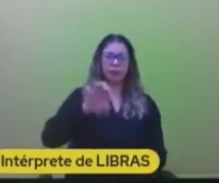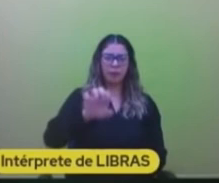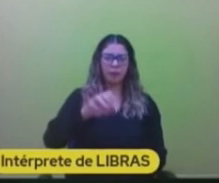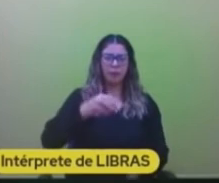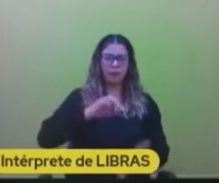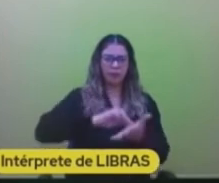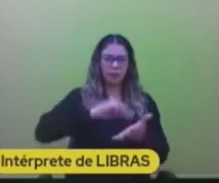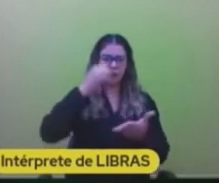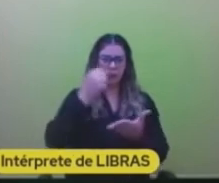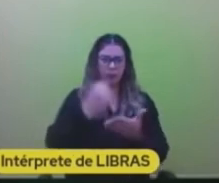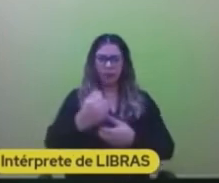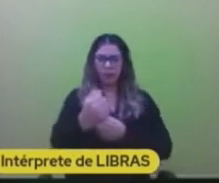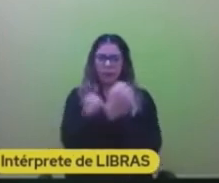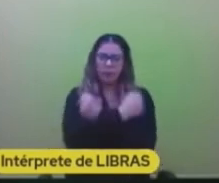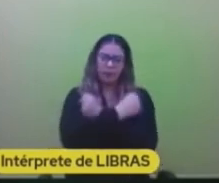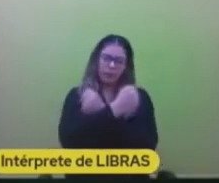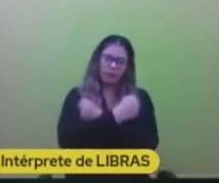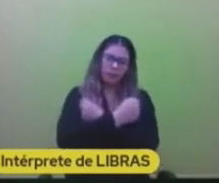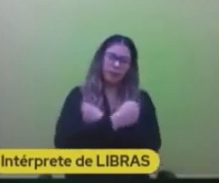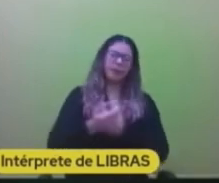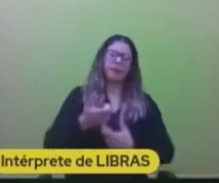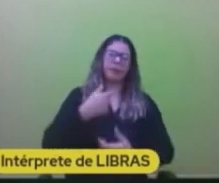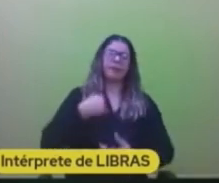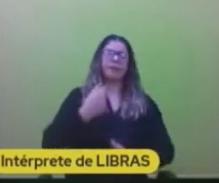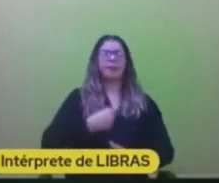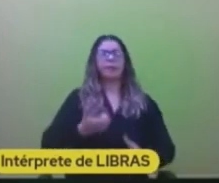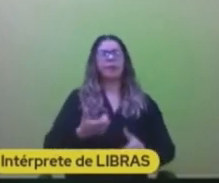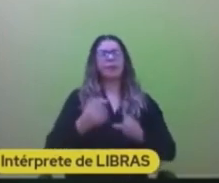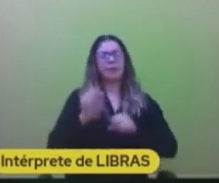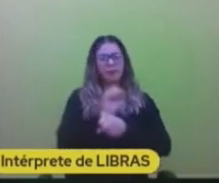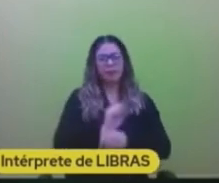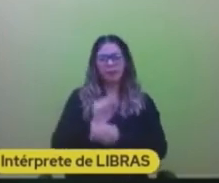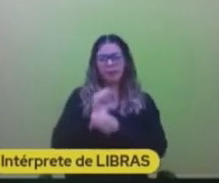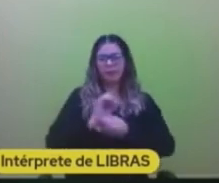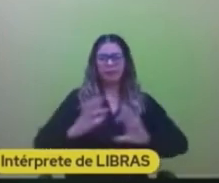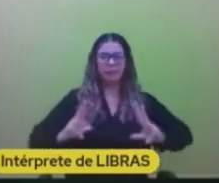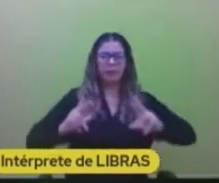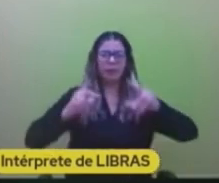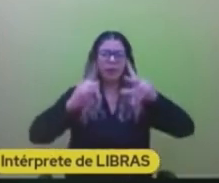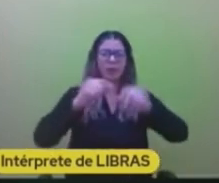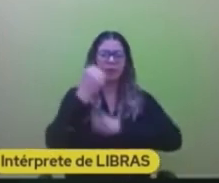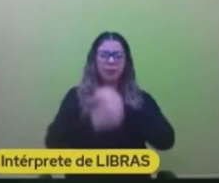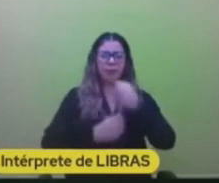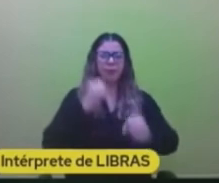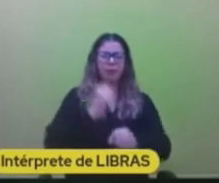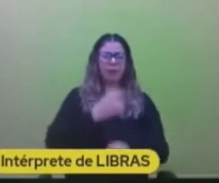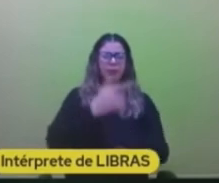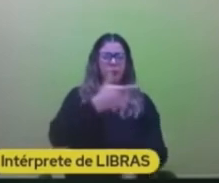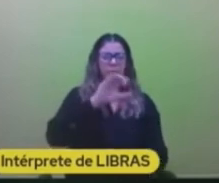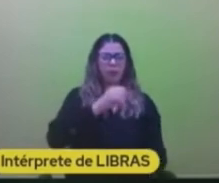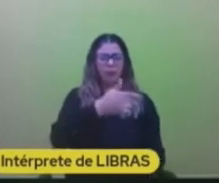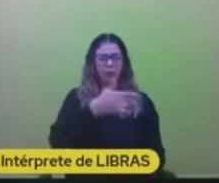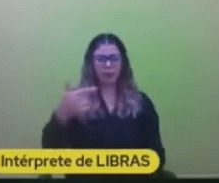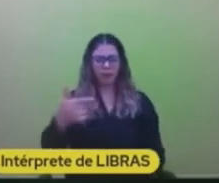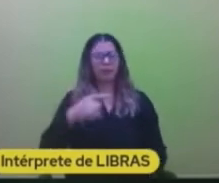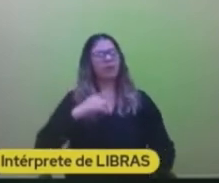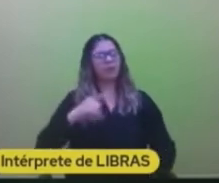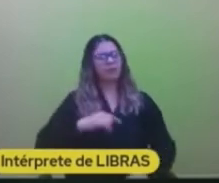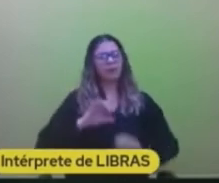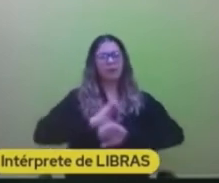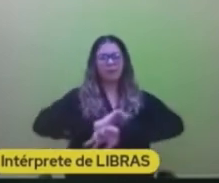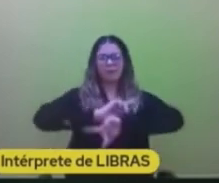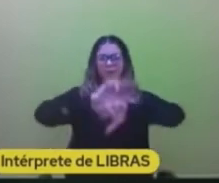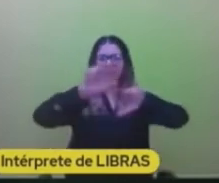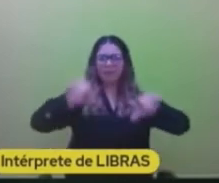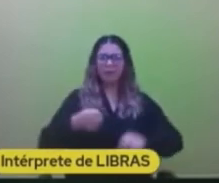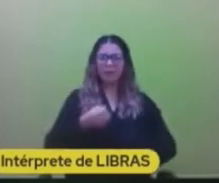organiza um grande abraço espero isso vocês na rede estadual de ensino todos vocês de 2022 muitas surpresas e muitas